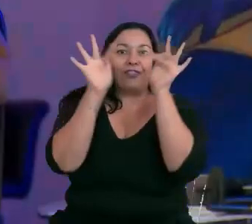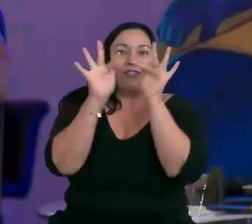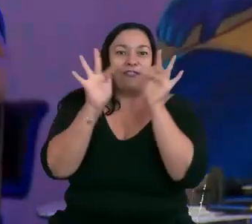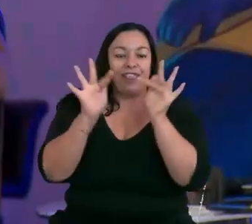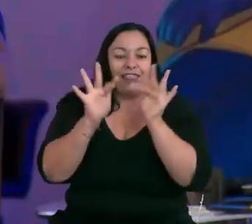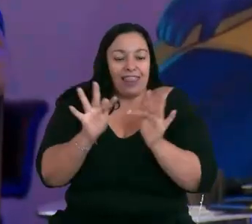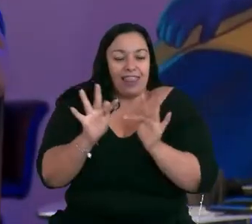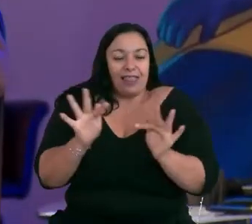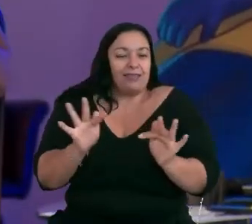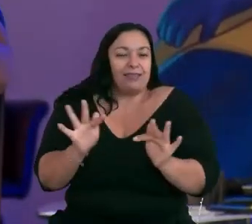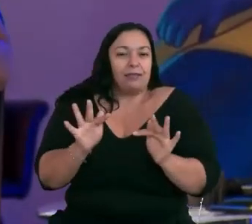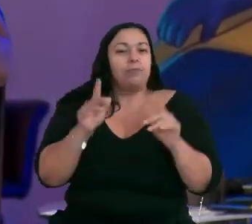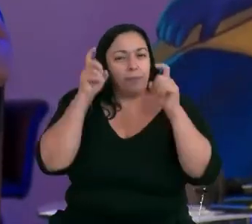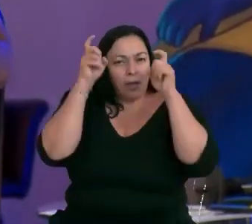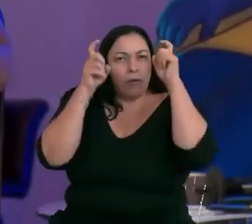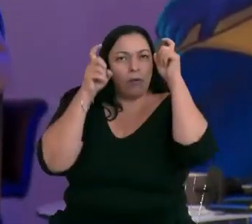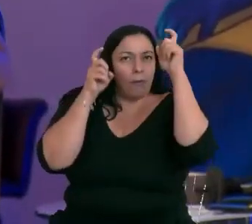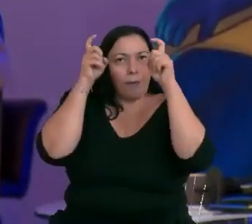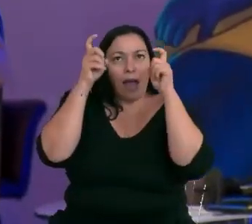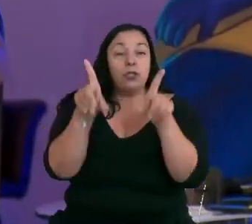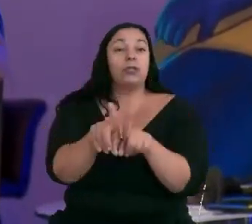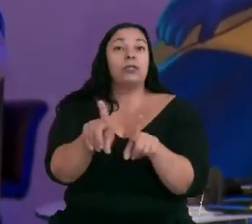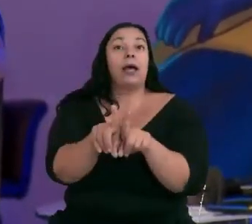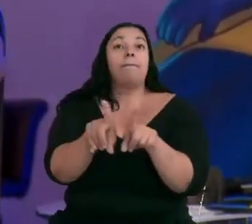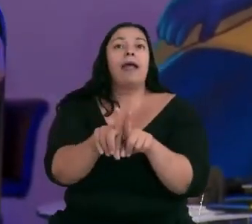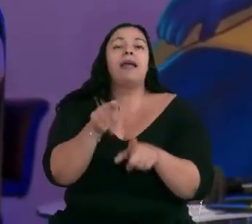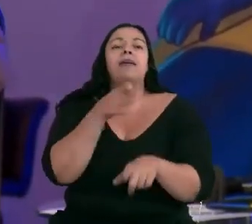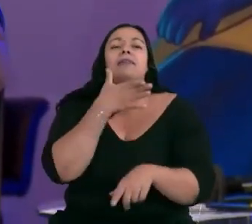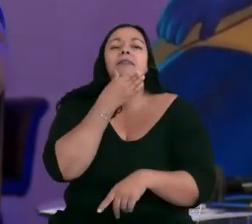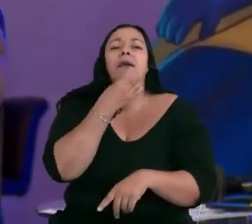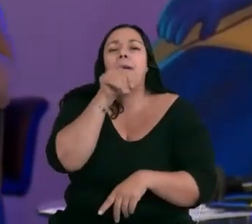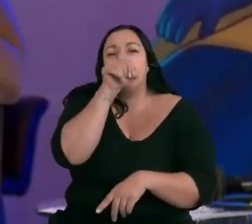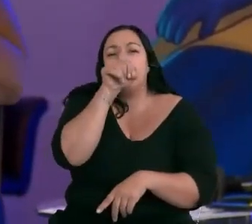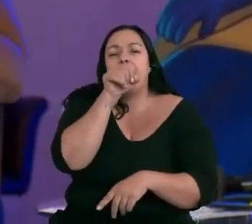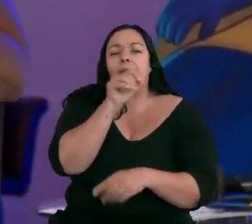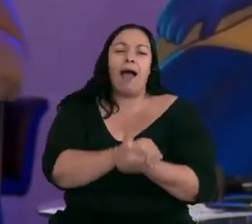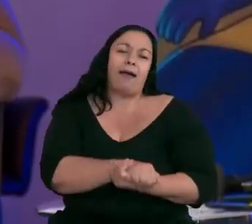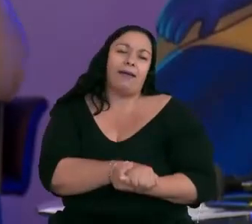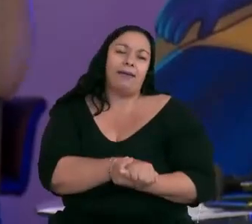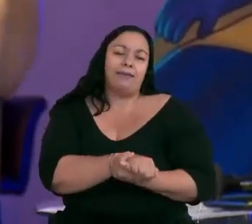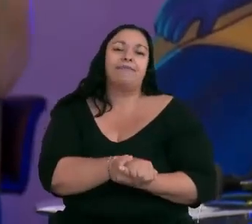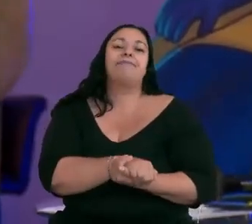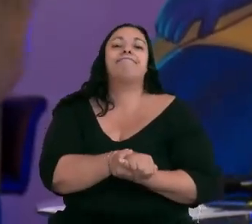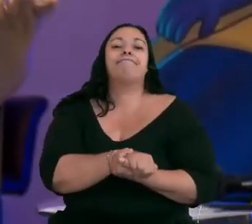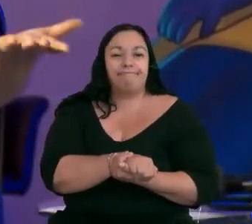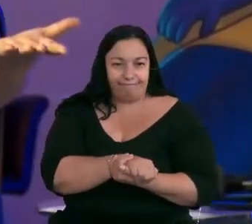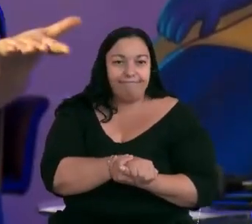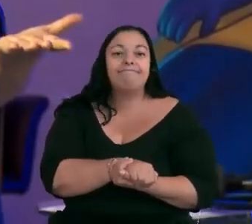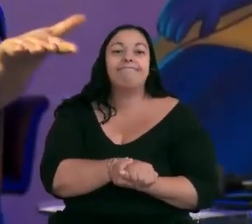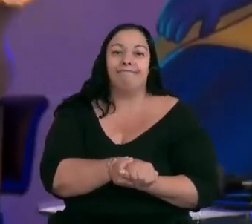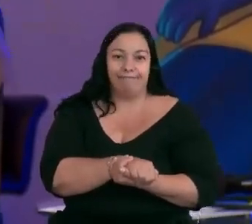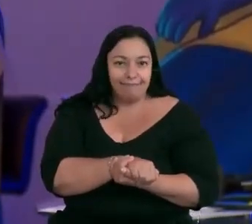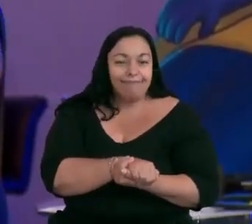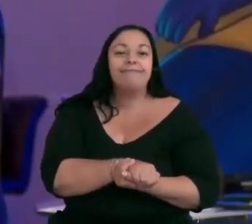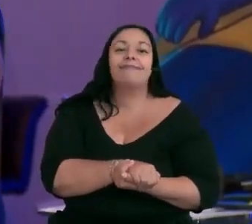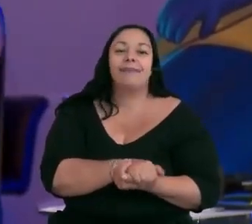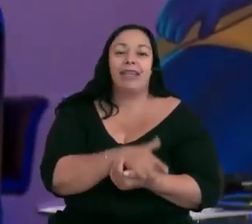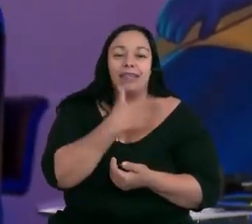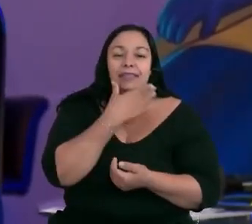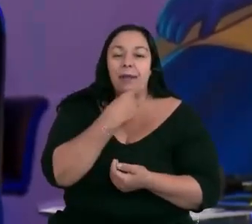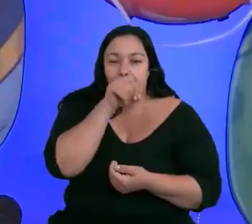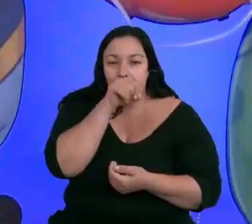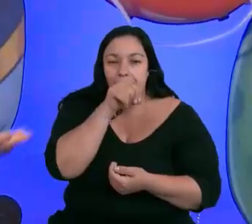muito preocupado porque ele ia ser papai, gente. É, ele ia ser papai.